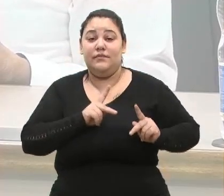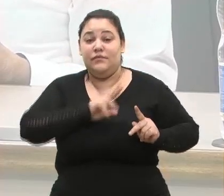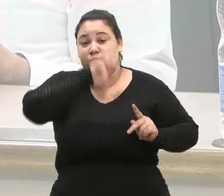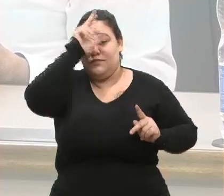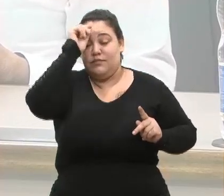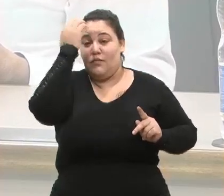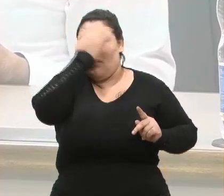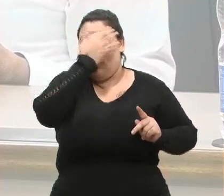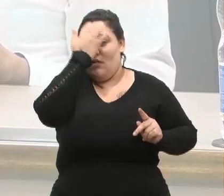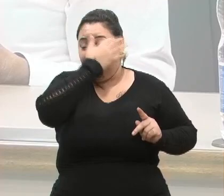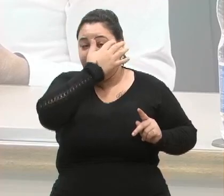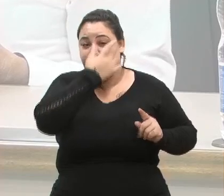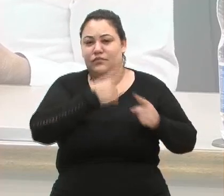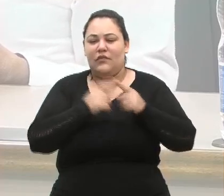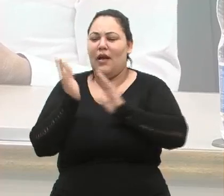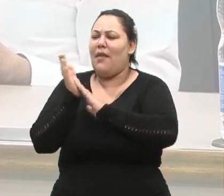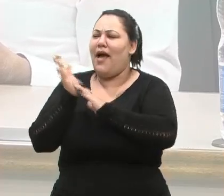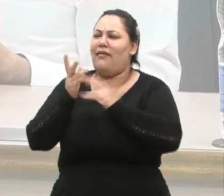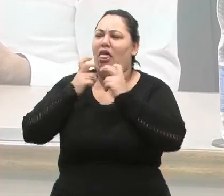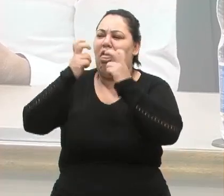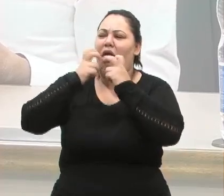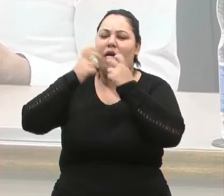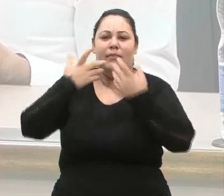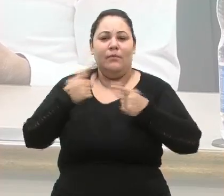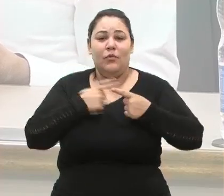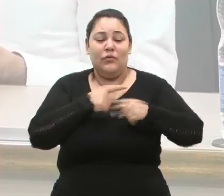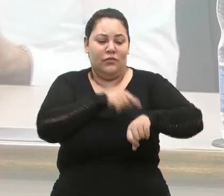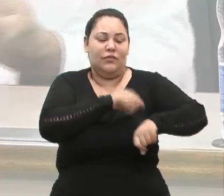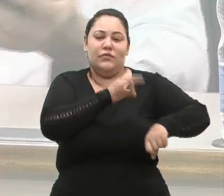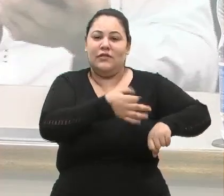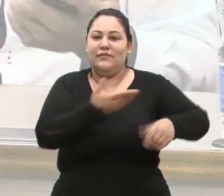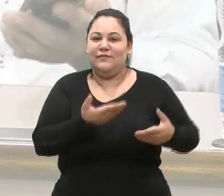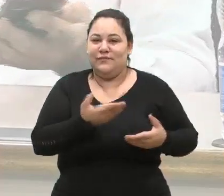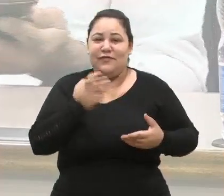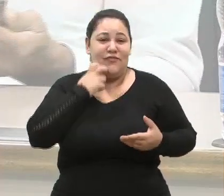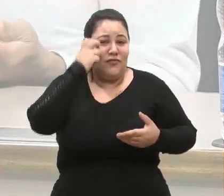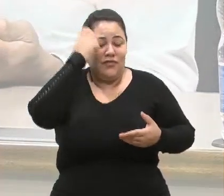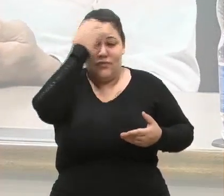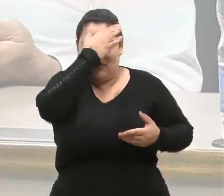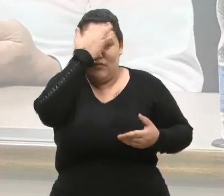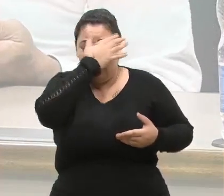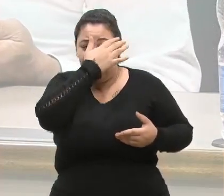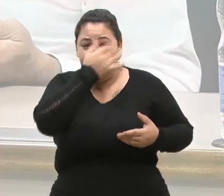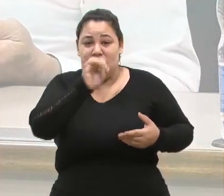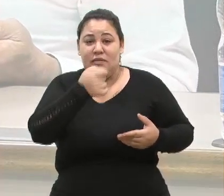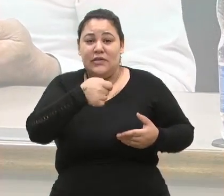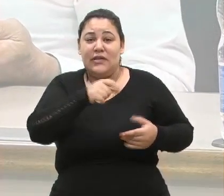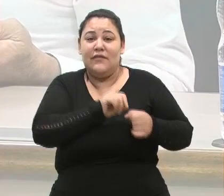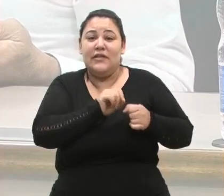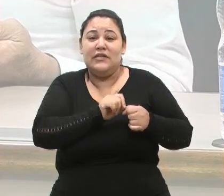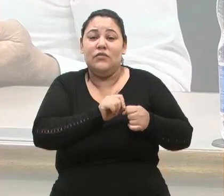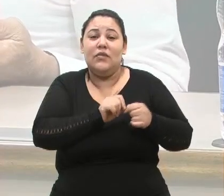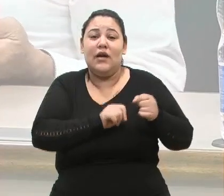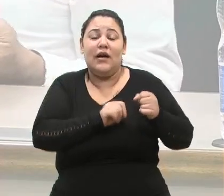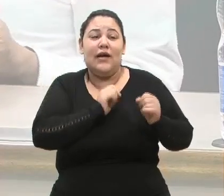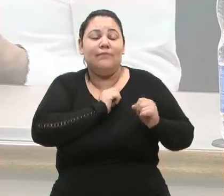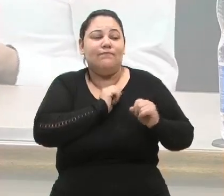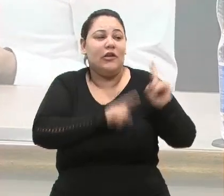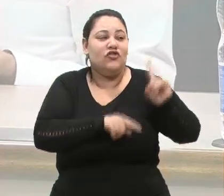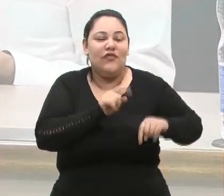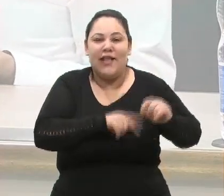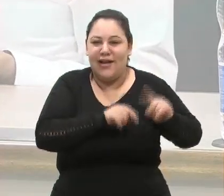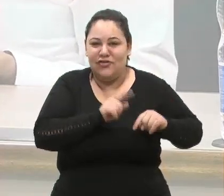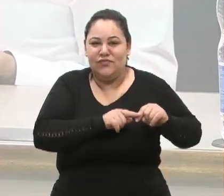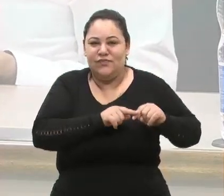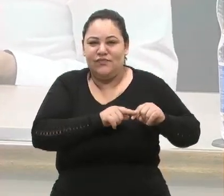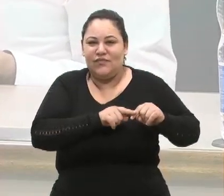municipal. Porque, no momento certo, vai constranger o prefeito quando ele tiver que fazer uma ação direta de inconstitucionalidade. E nós